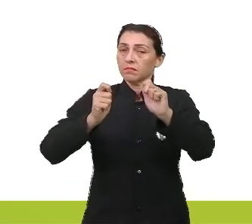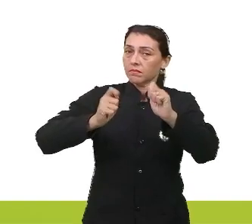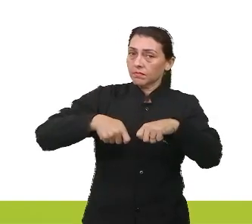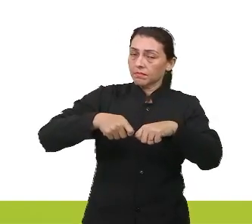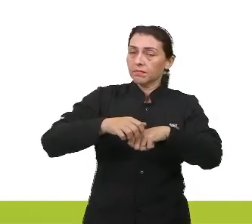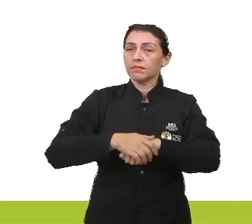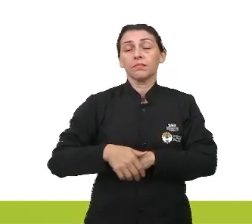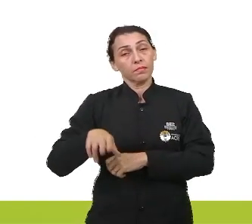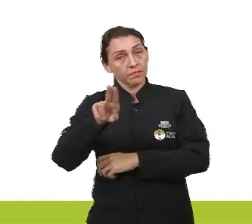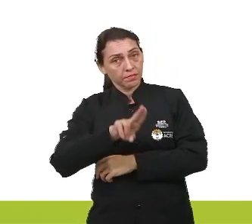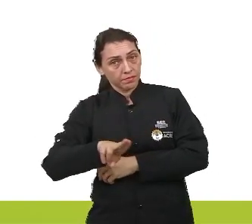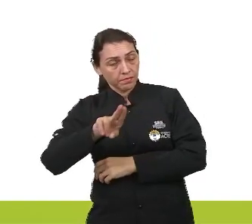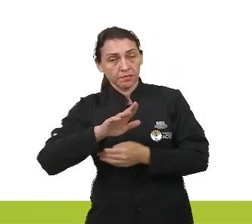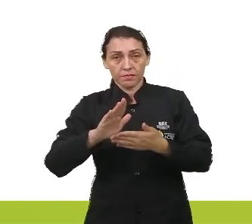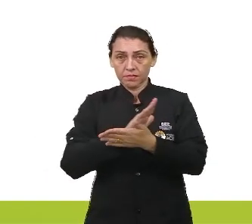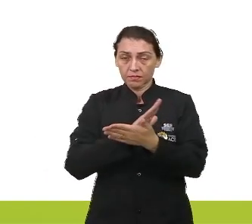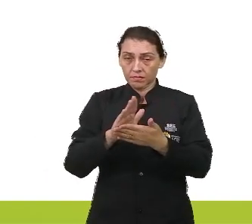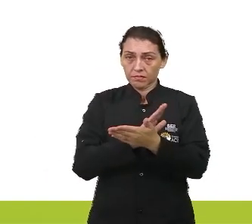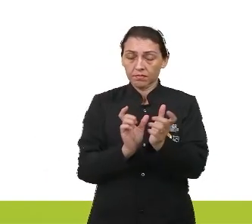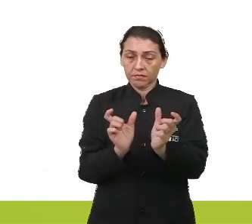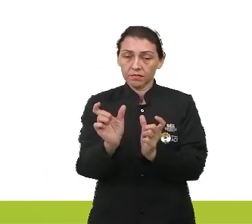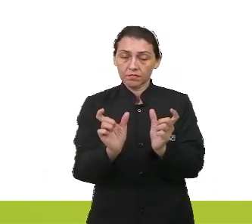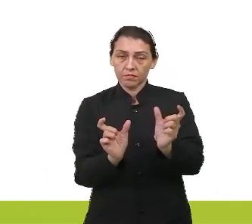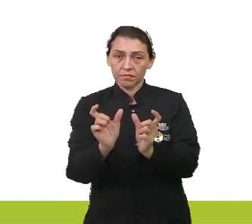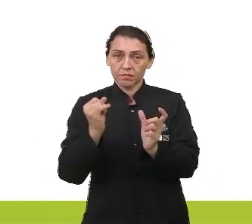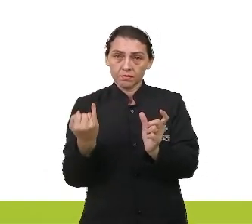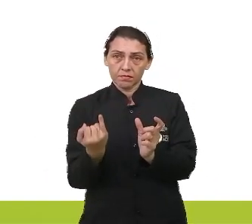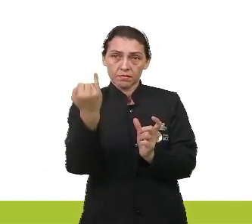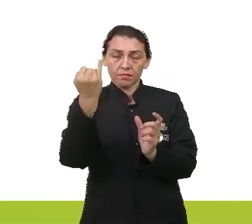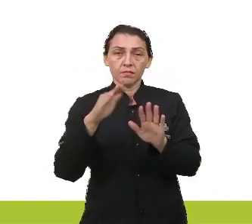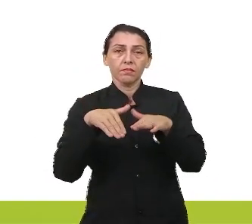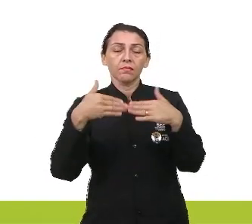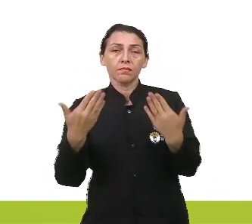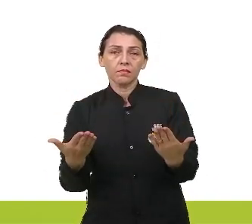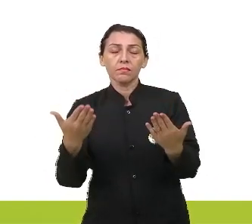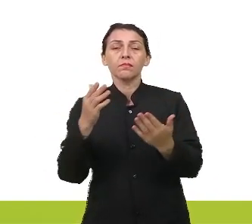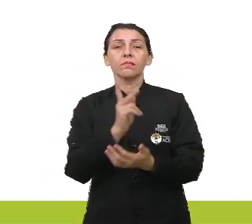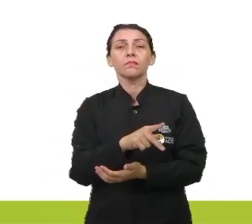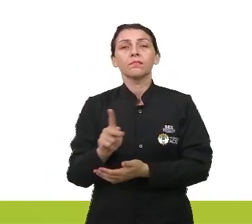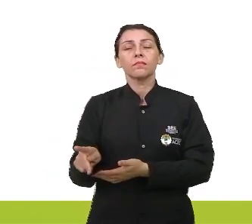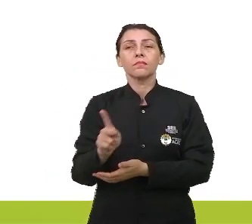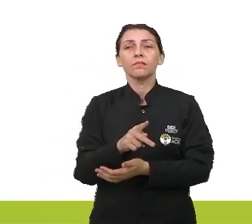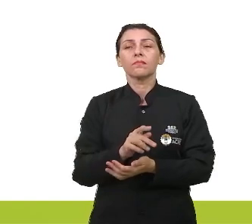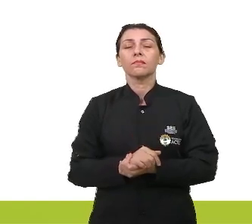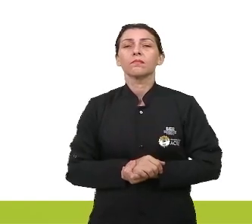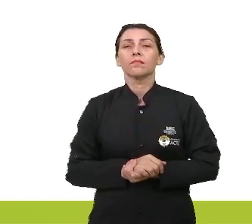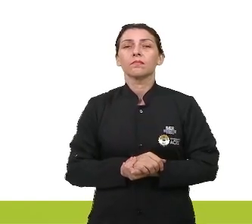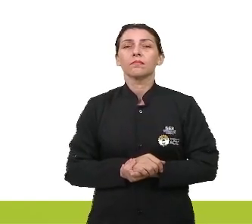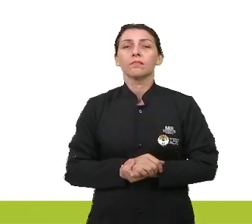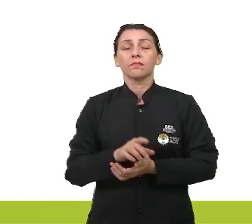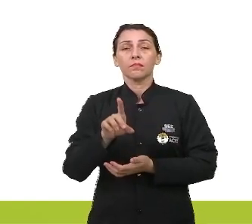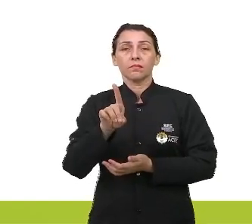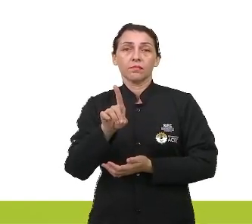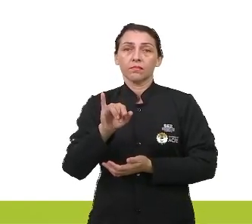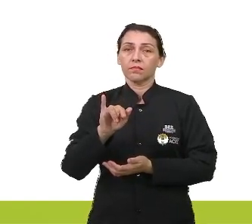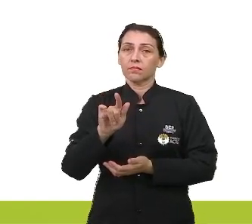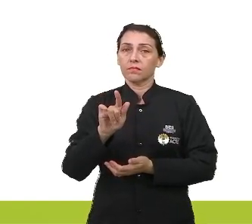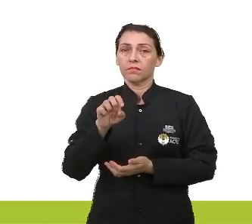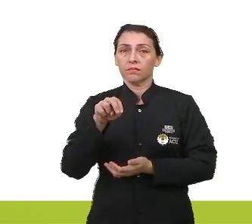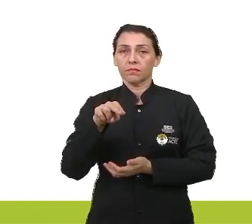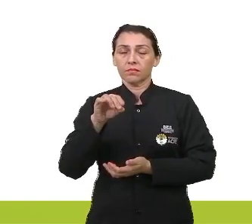possível, utilize algumas dessas palavras-chave. Quais são elas, professoras? Professora, dignidade